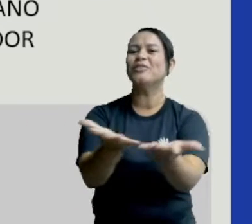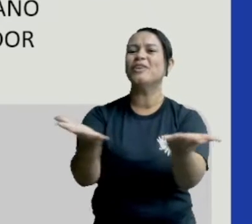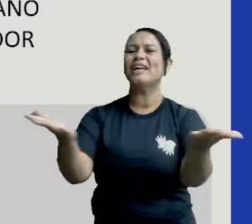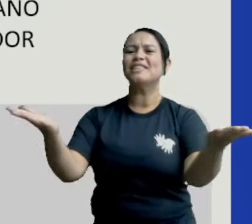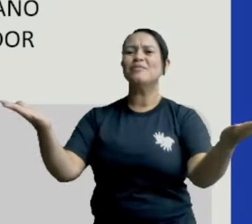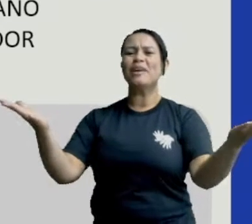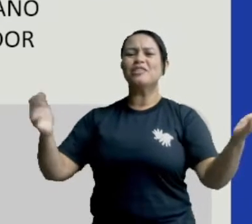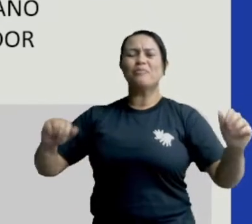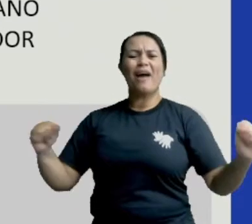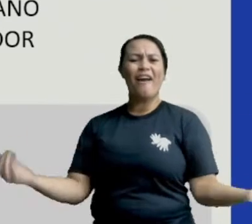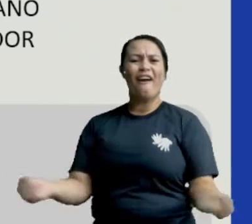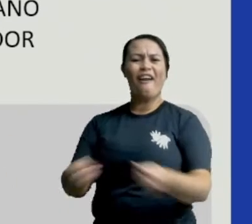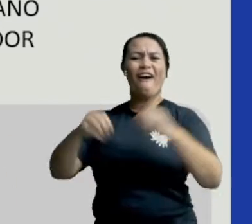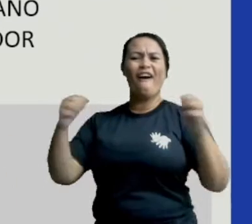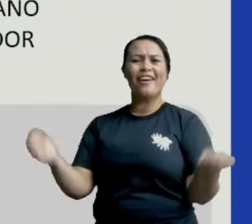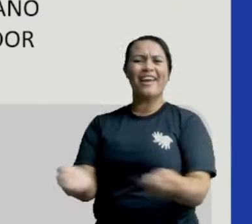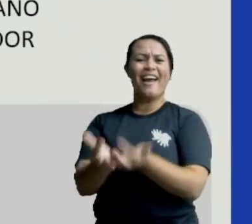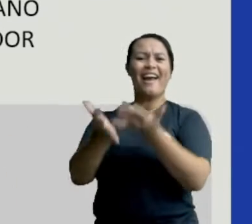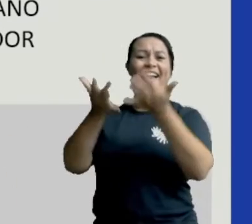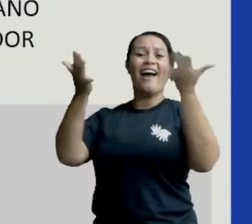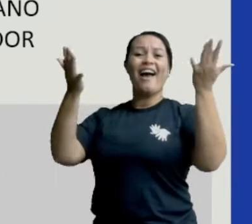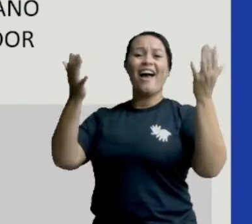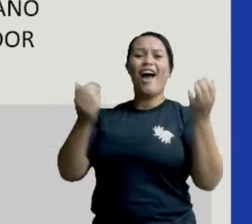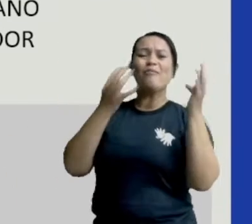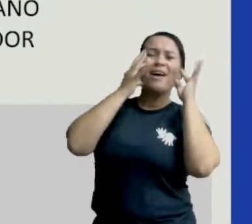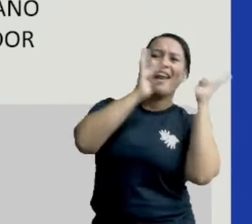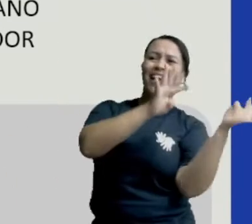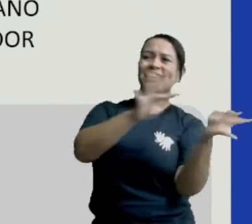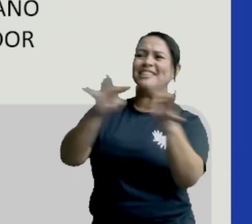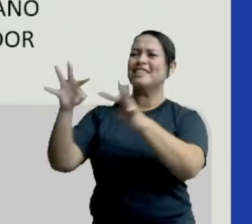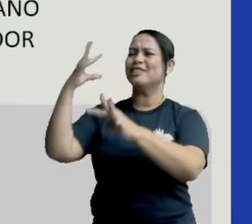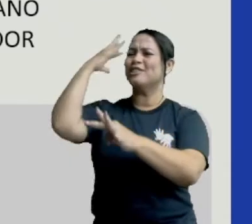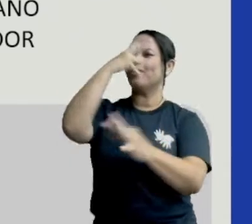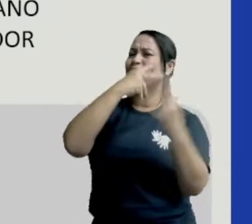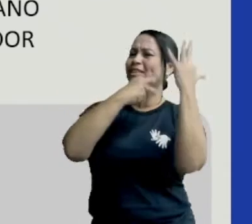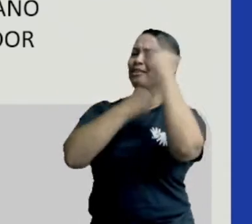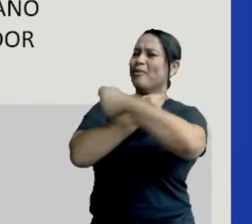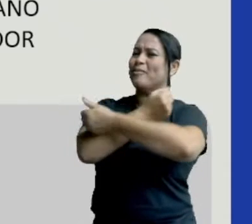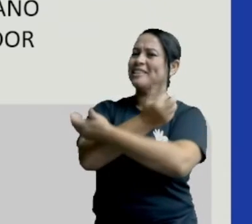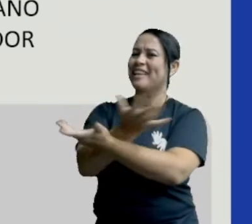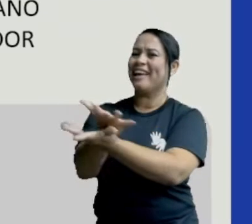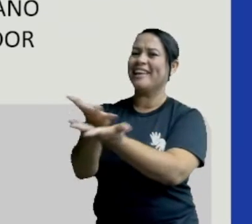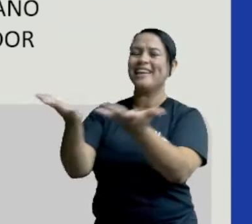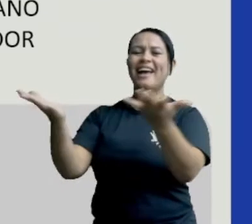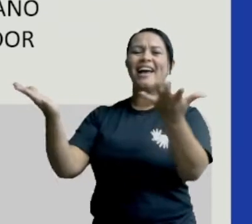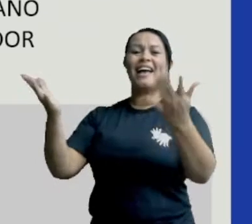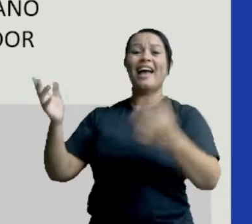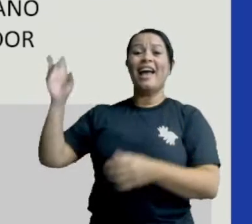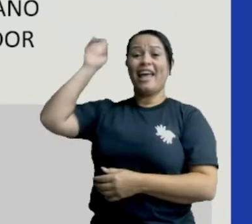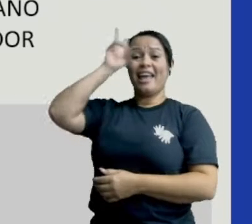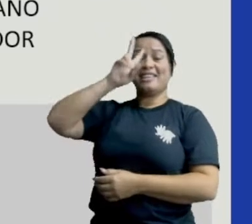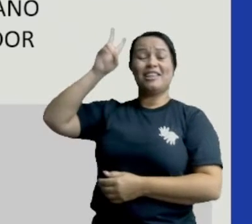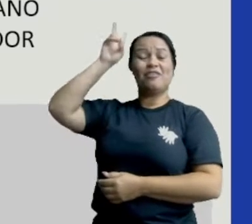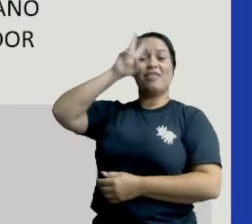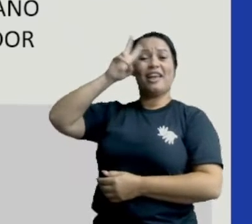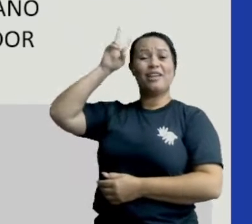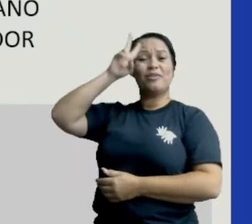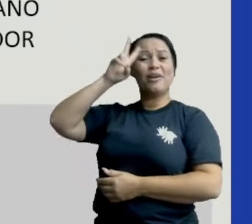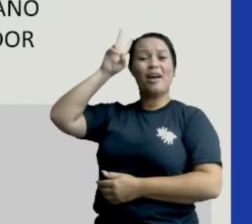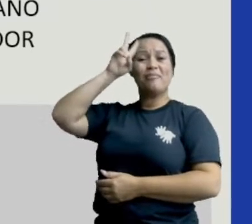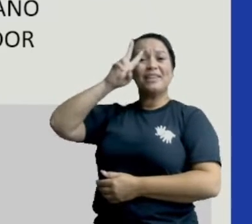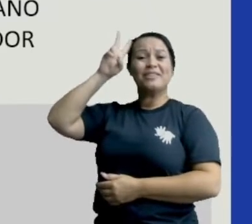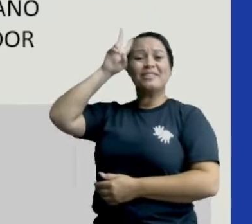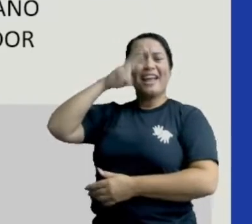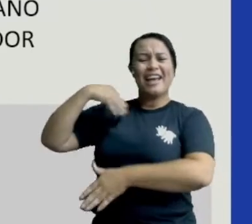as tuas irmãs de maior glória, aparecem visões de sobranceira,